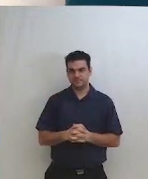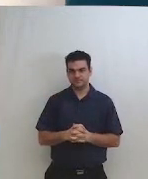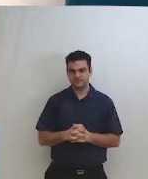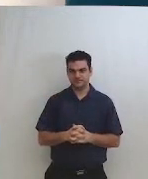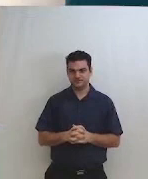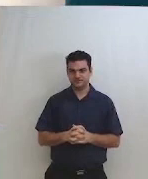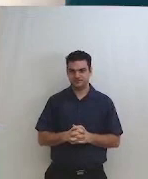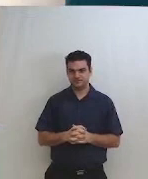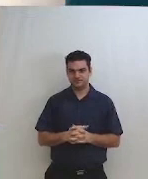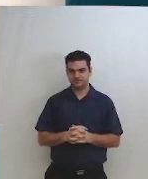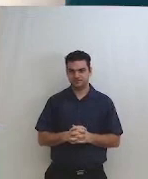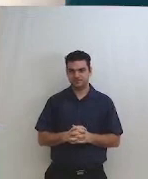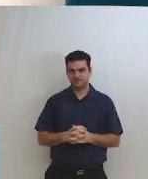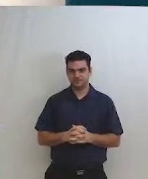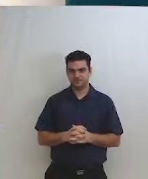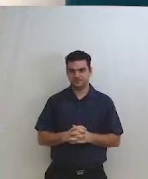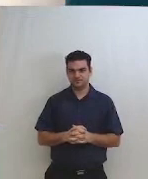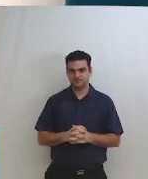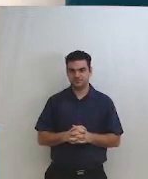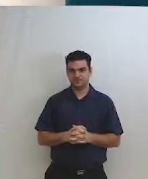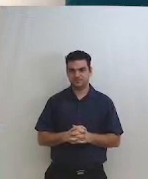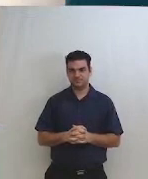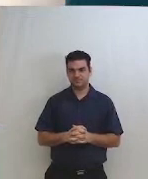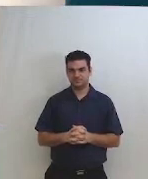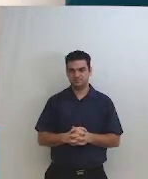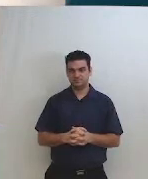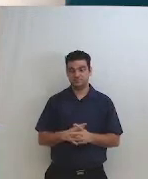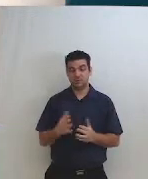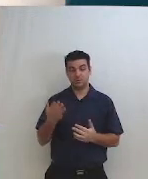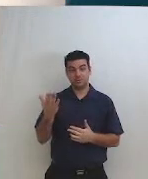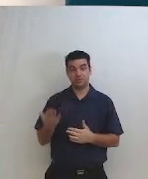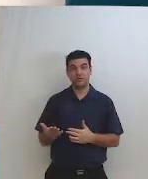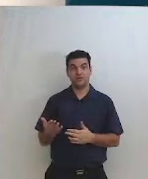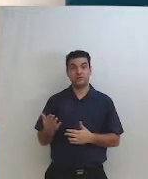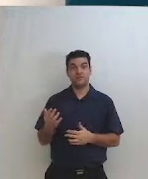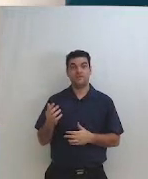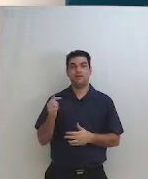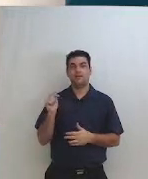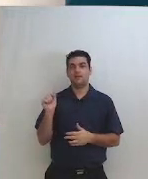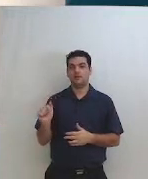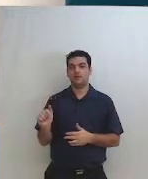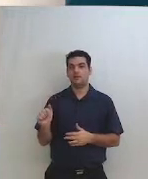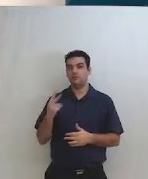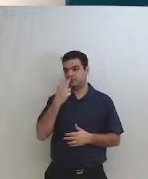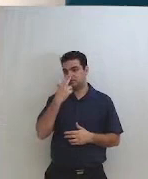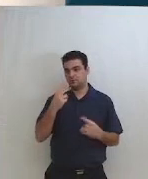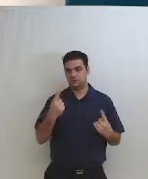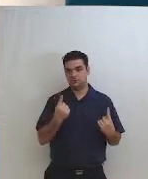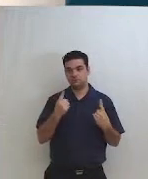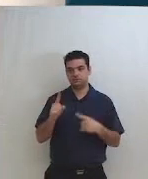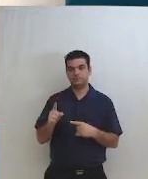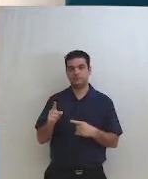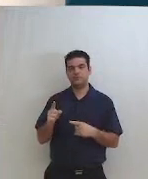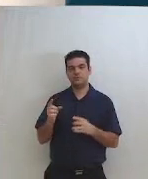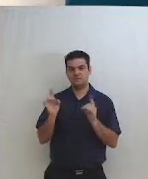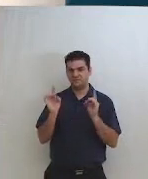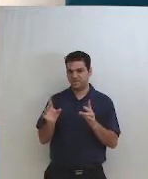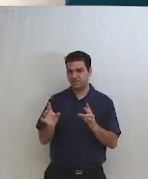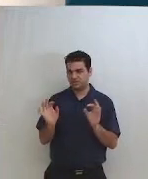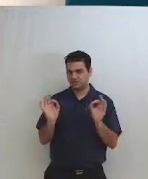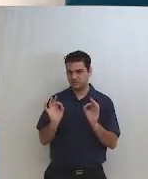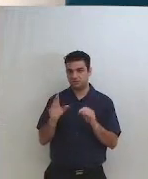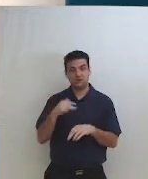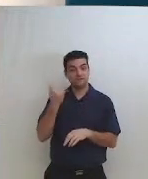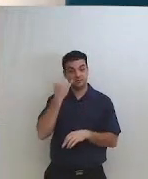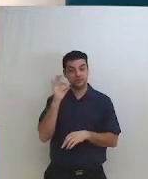fato. O recorrente não tem nenhuma acusação por contrabando. Essa informação não é